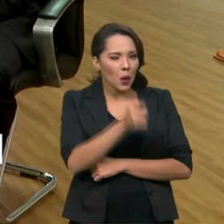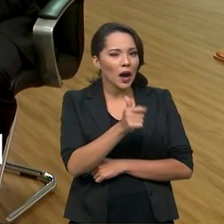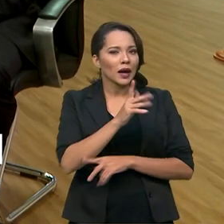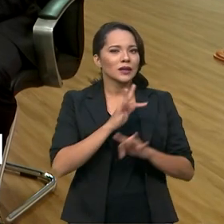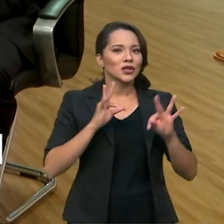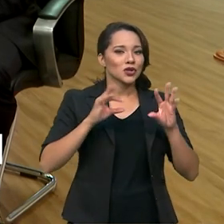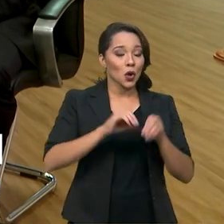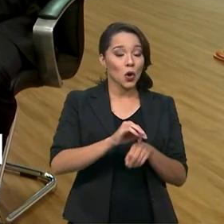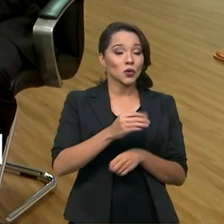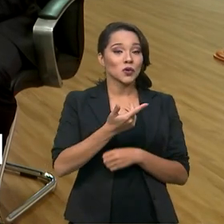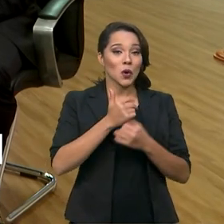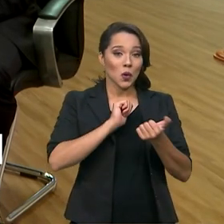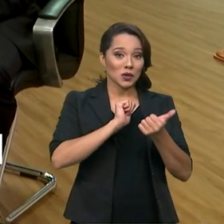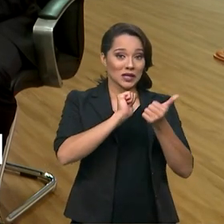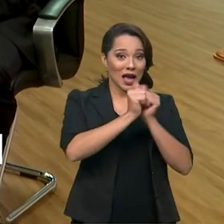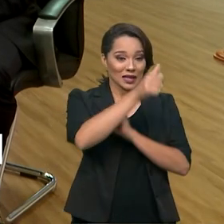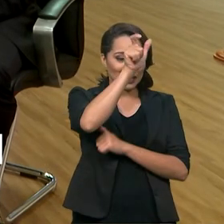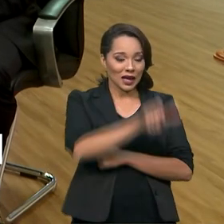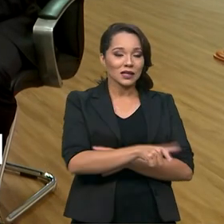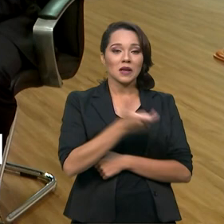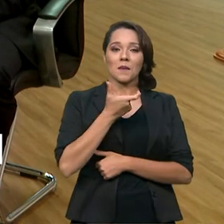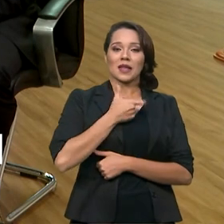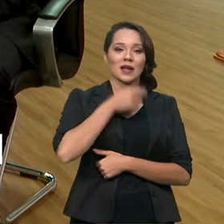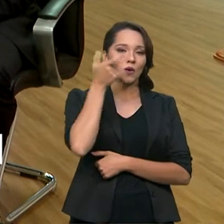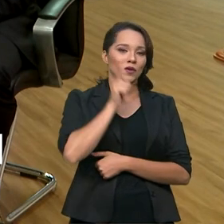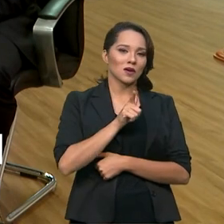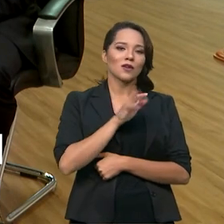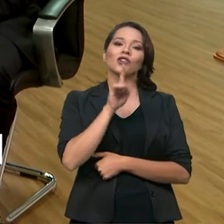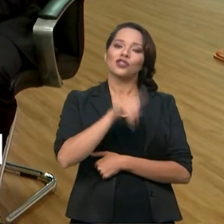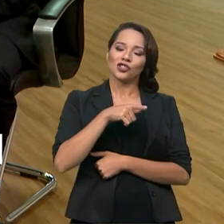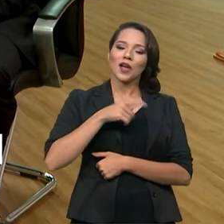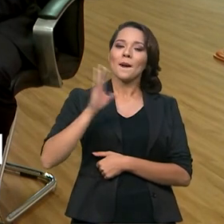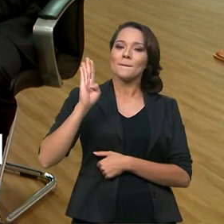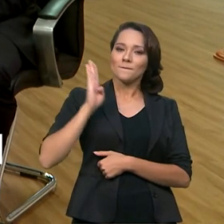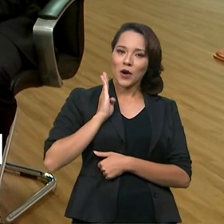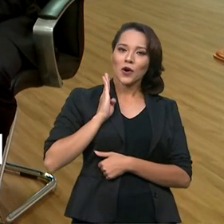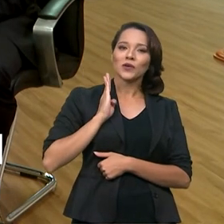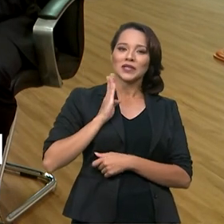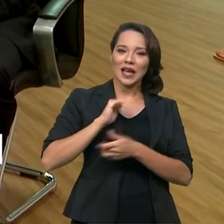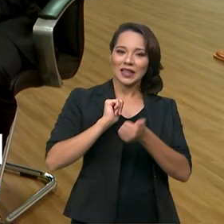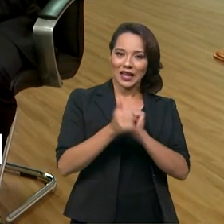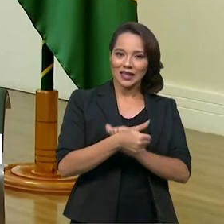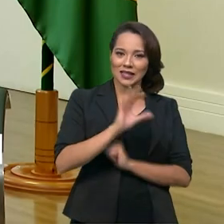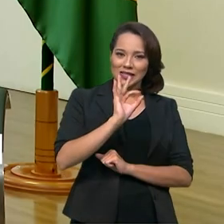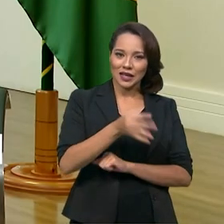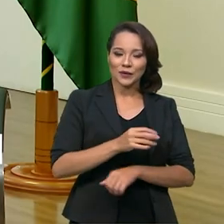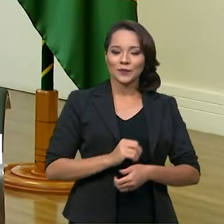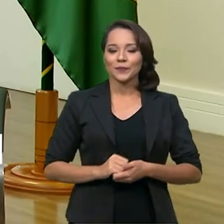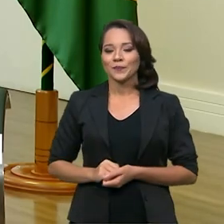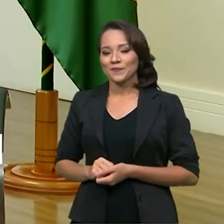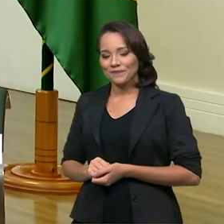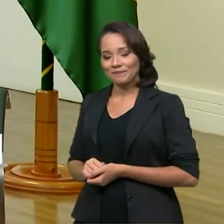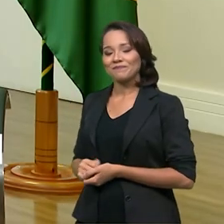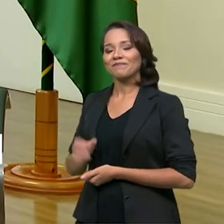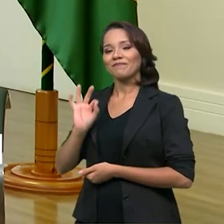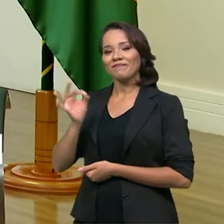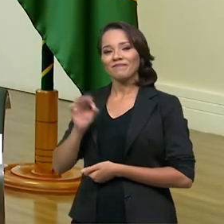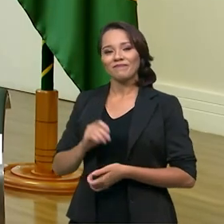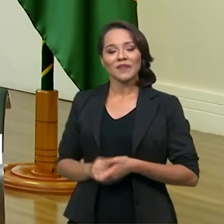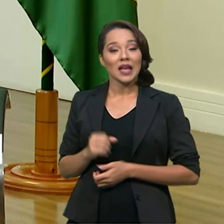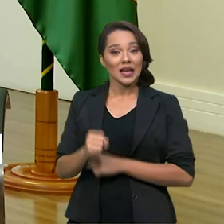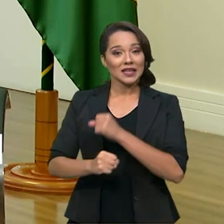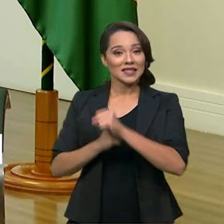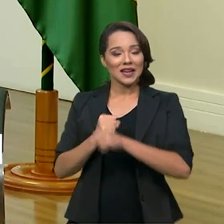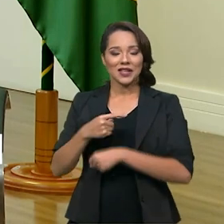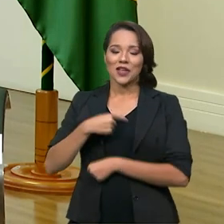totalidade dos atletas que receberam medalhas, eram bolsistas do Bolsa Atleta, né? Isso mesmo, Mariana. Esse ano eu